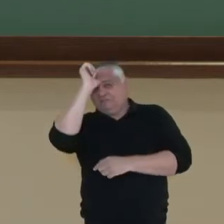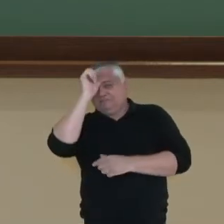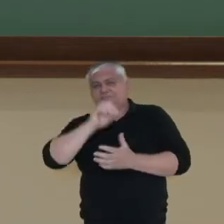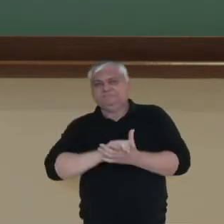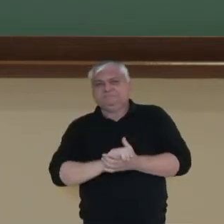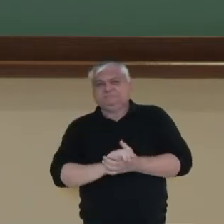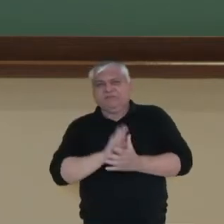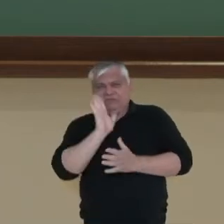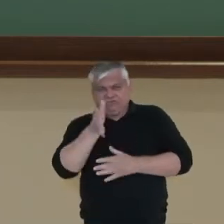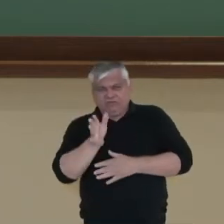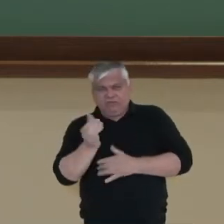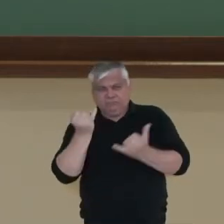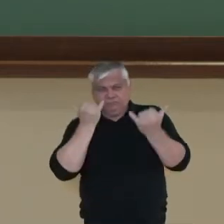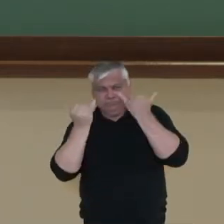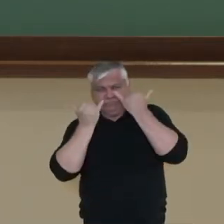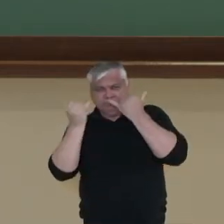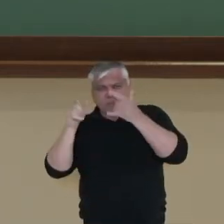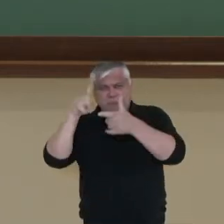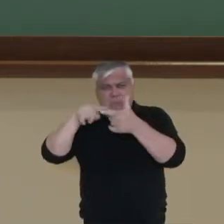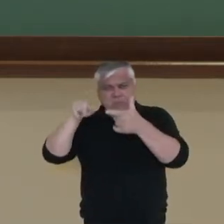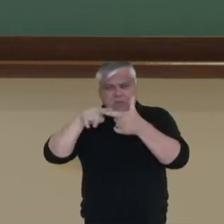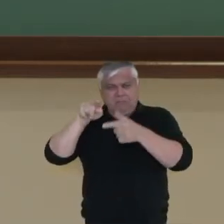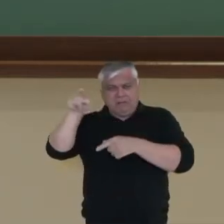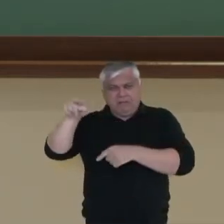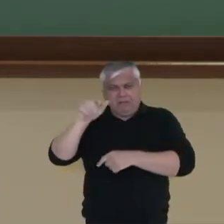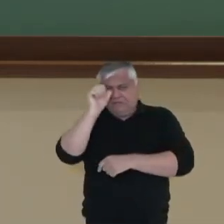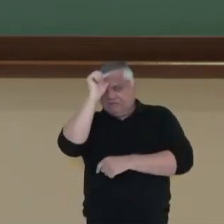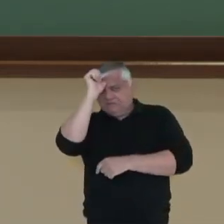Você já ouviu falar em algum conflito que ocorre na Índia?